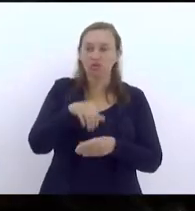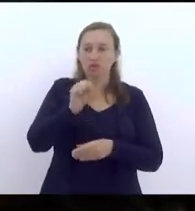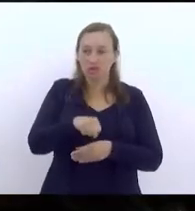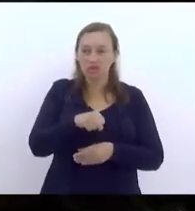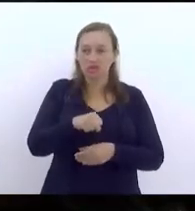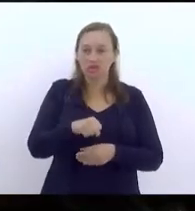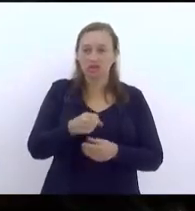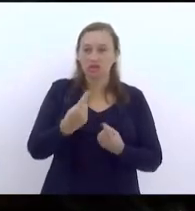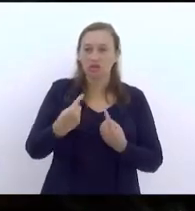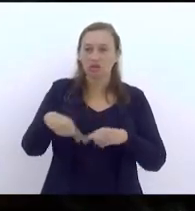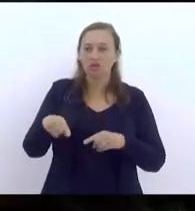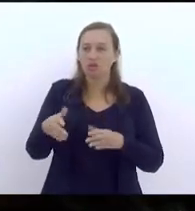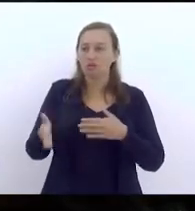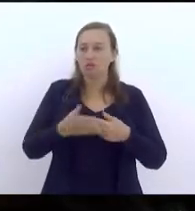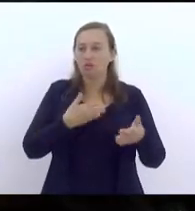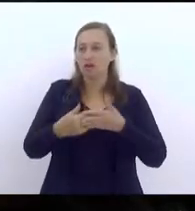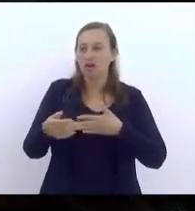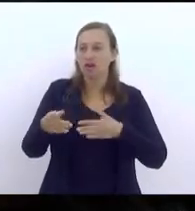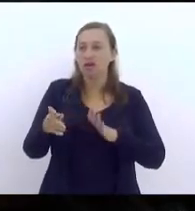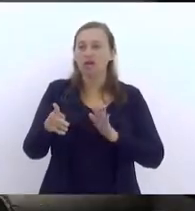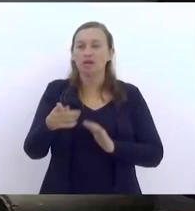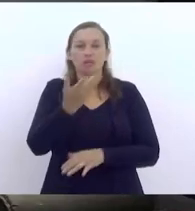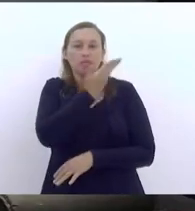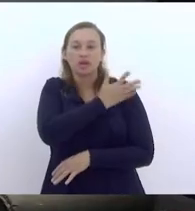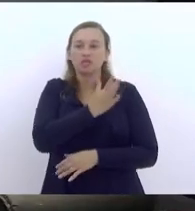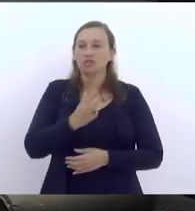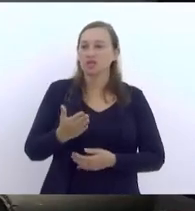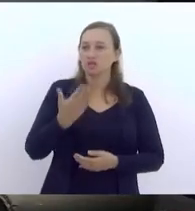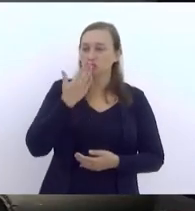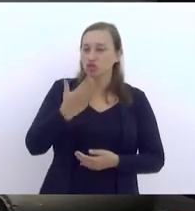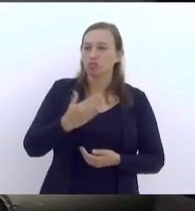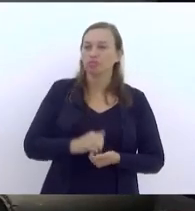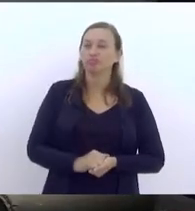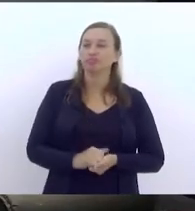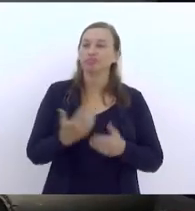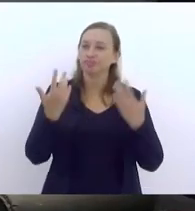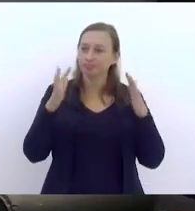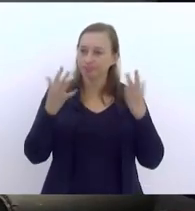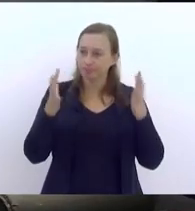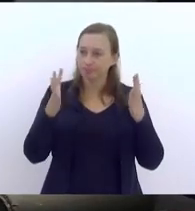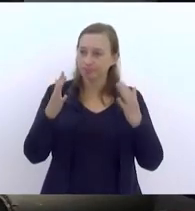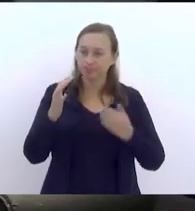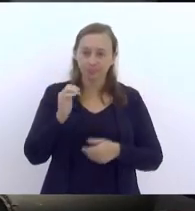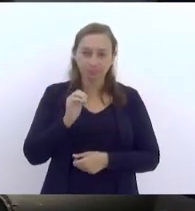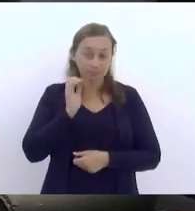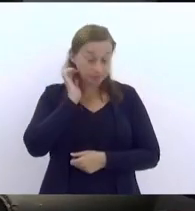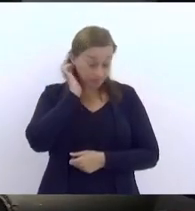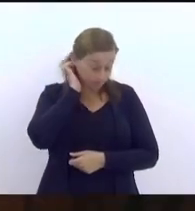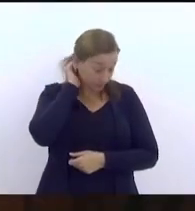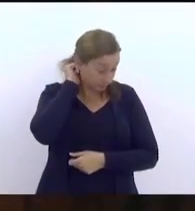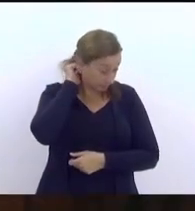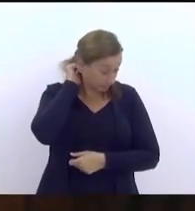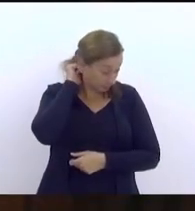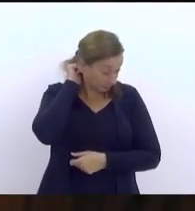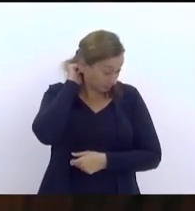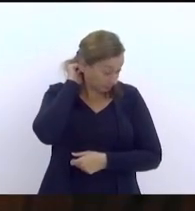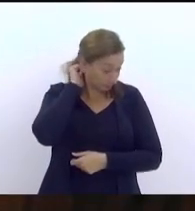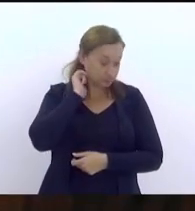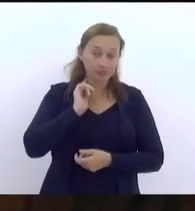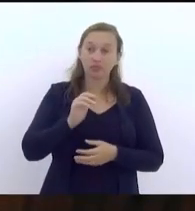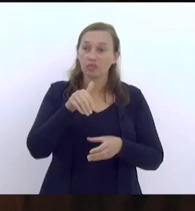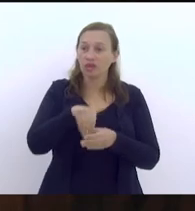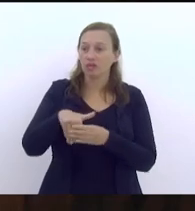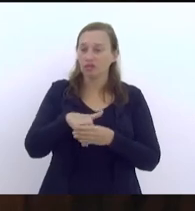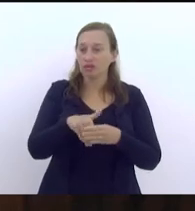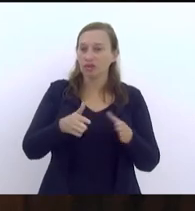sim contra qualquer tipo de preconceito. Meus nobres deputados, nós estamos em